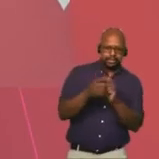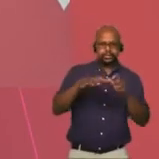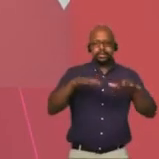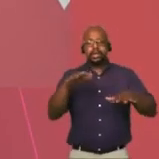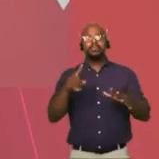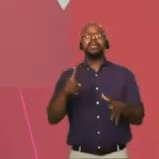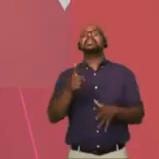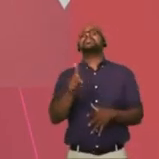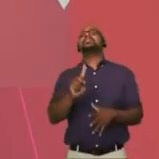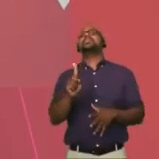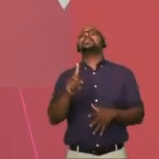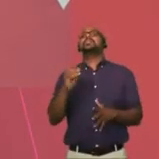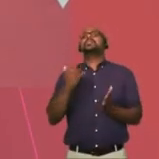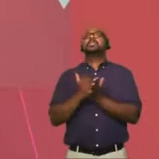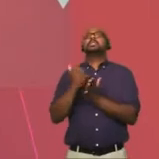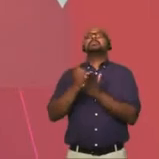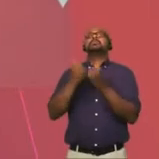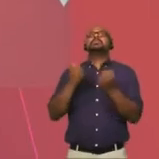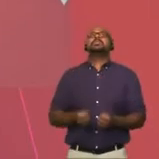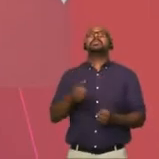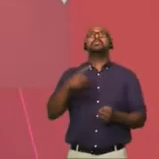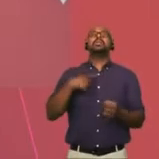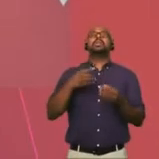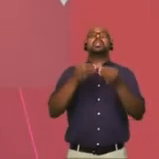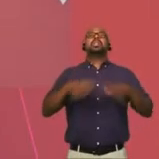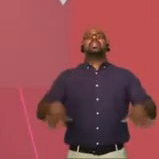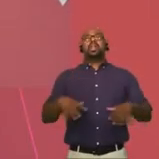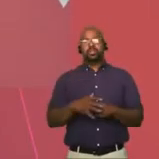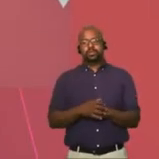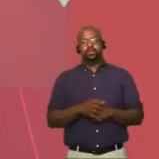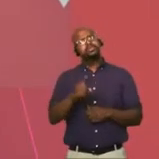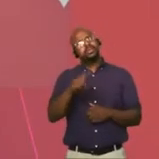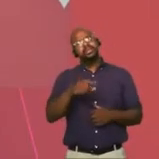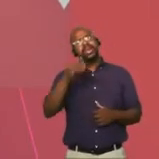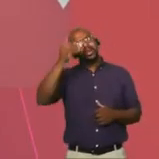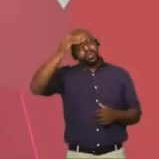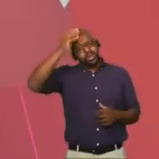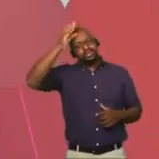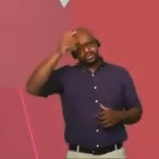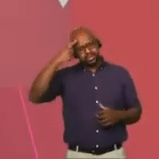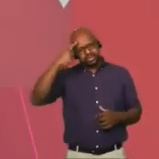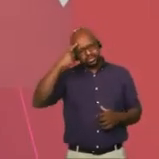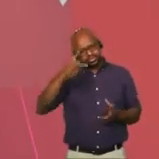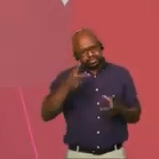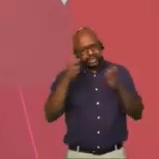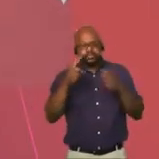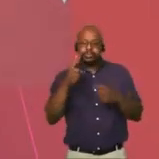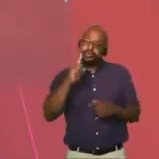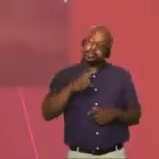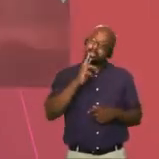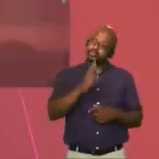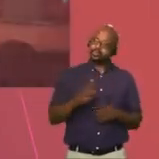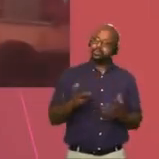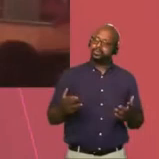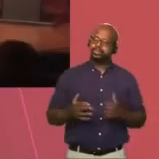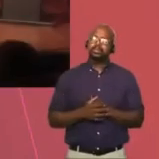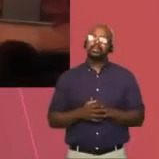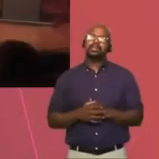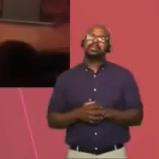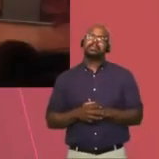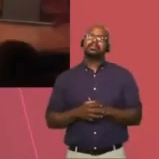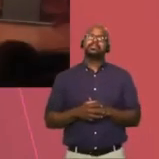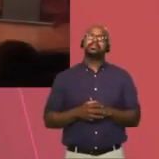mas que não seja tão intensa que você provar que dando isso é conhecimento percebeu você se eu respondi até alguma